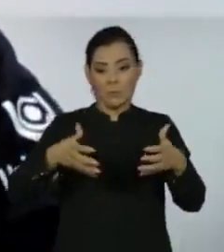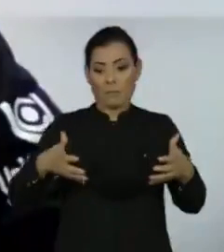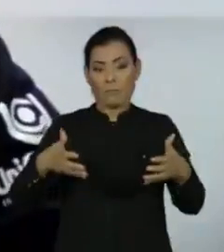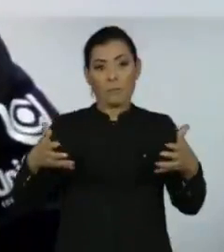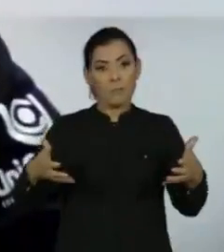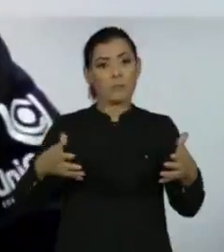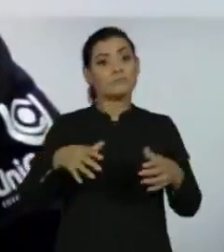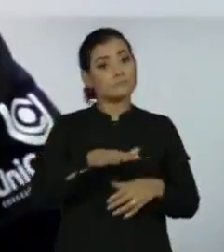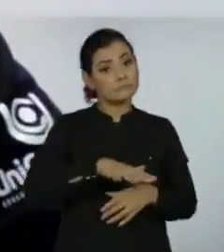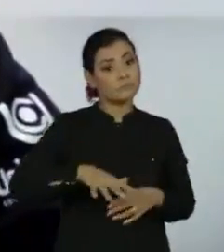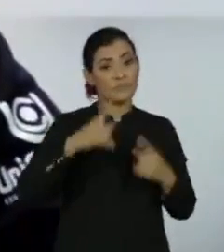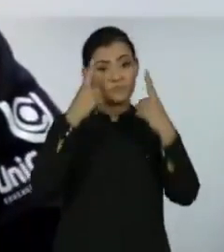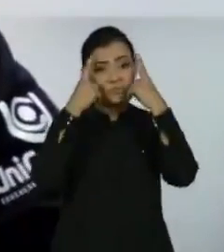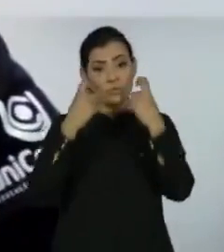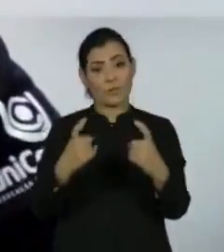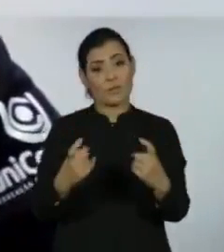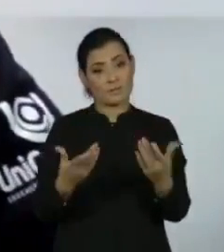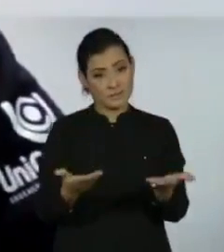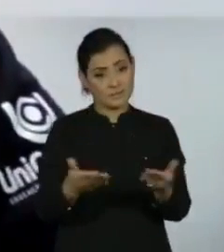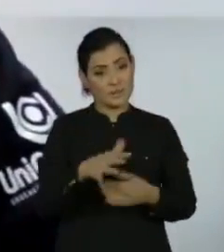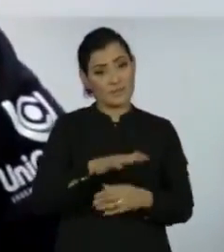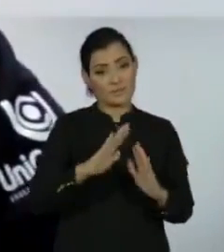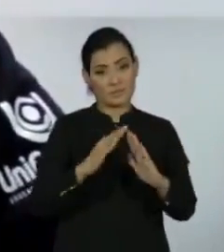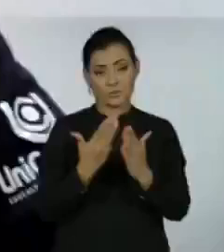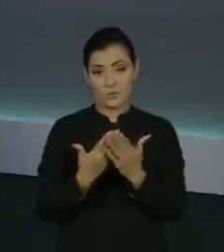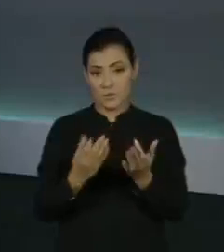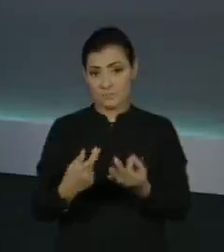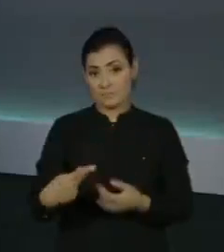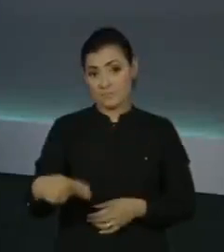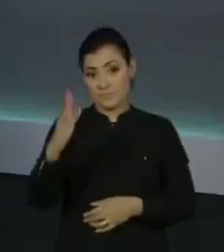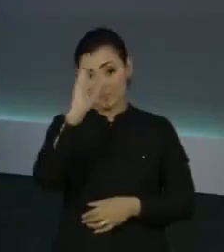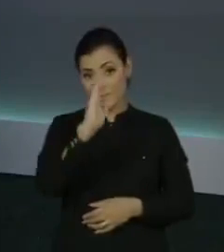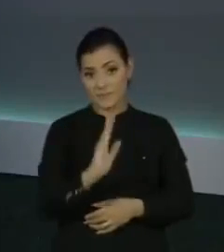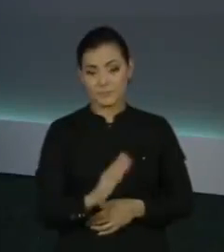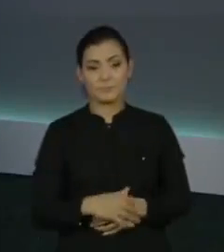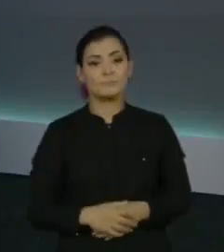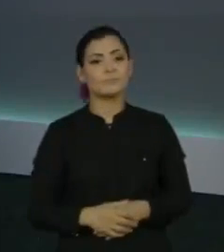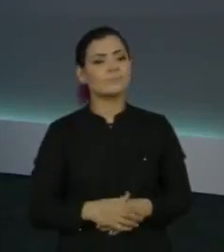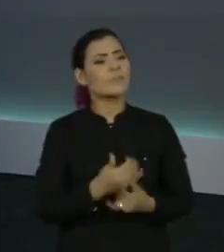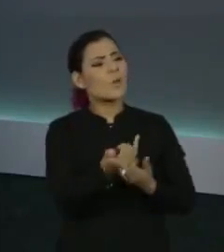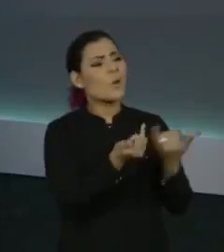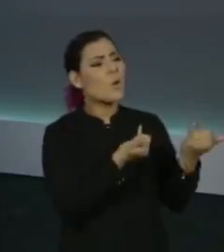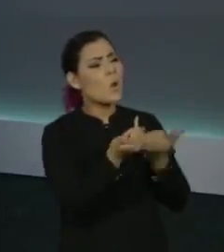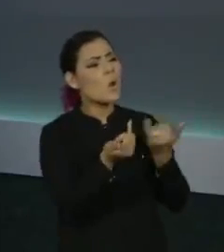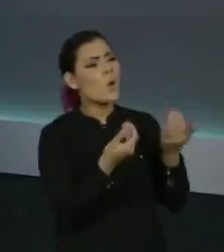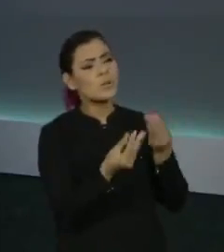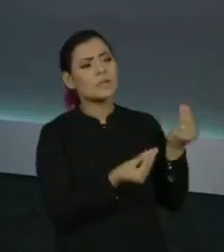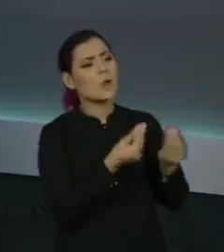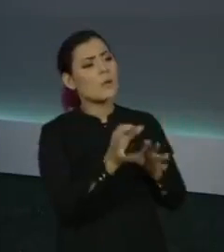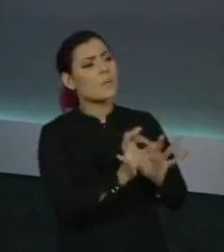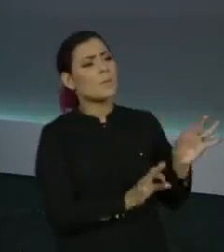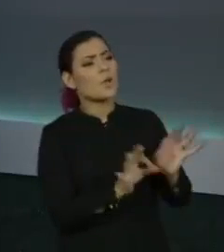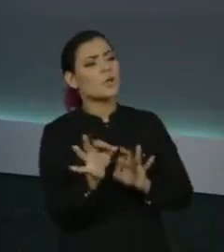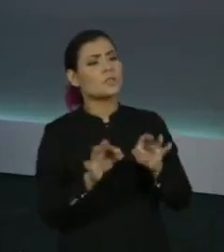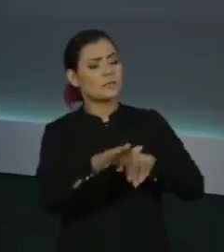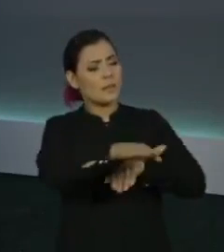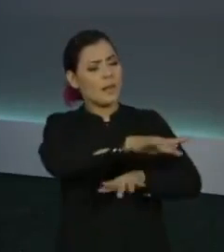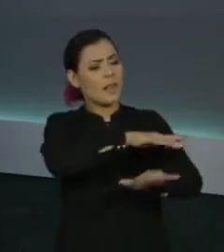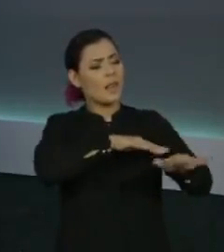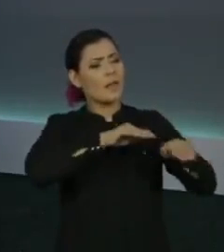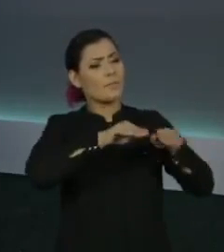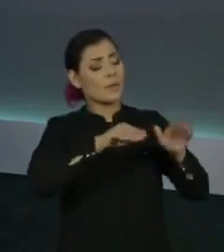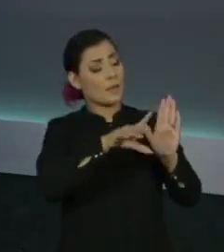dos indicadores de violência no ambiente escolar do Brasil. Quero que você nos conte, então, sobre o projeto de